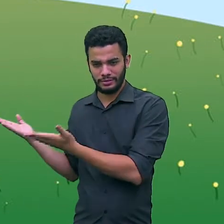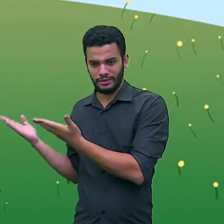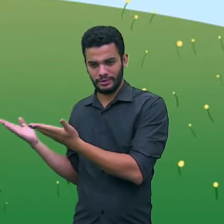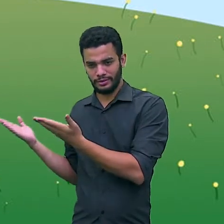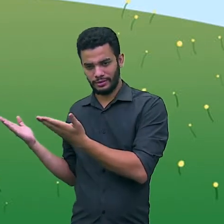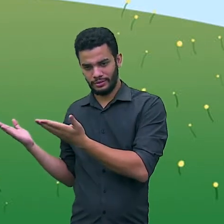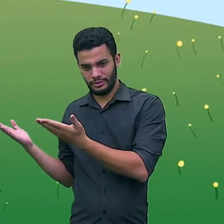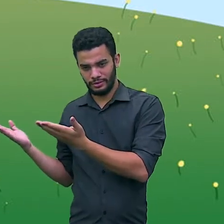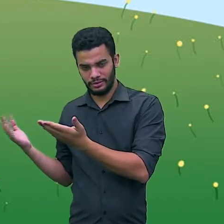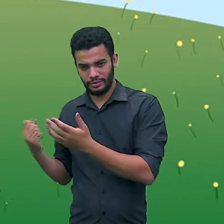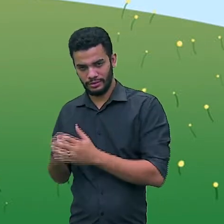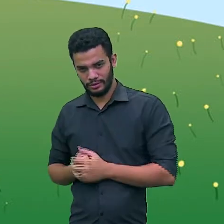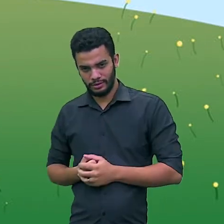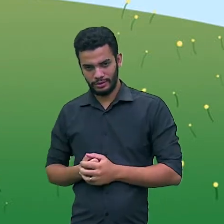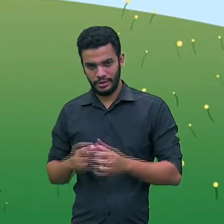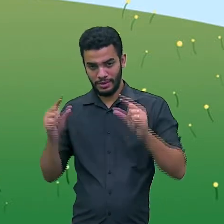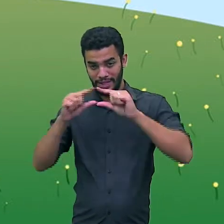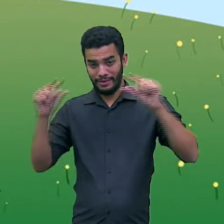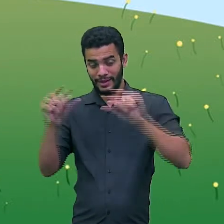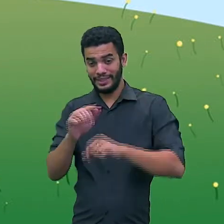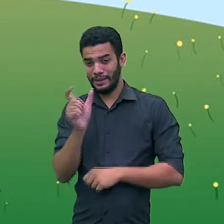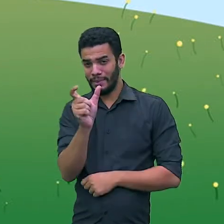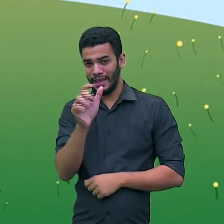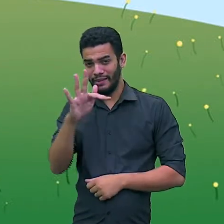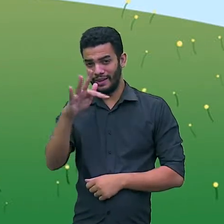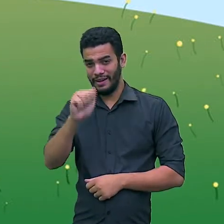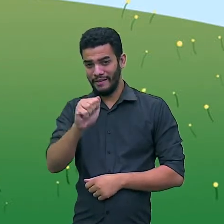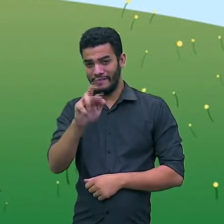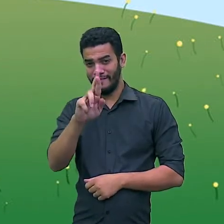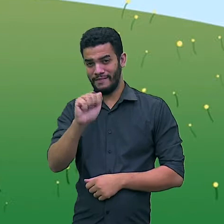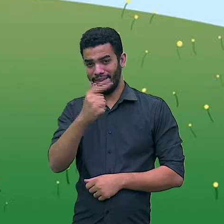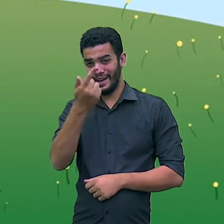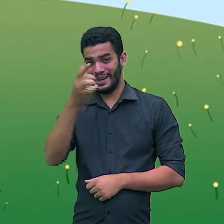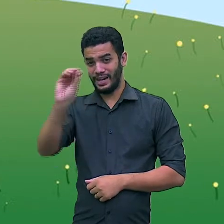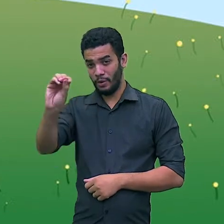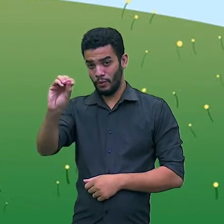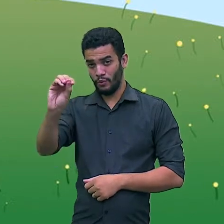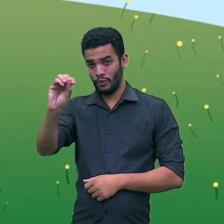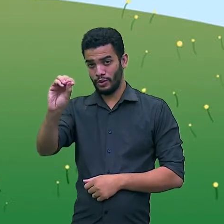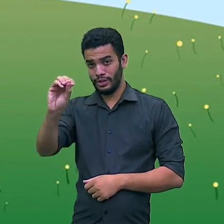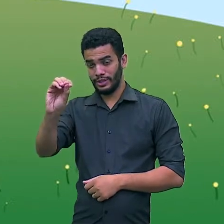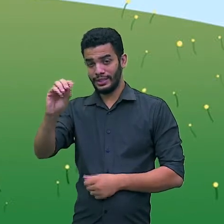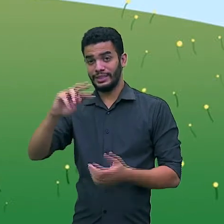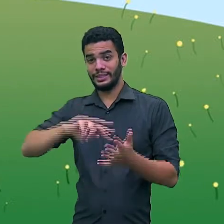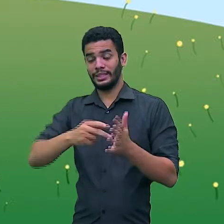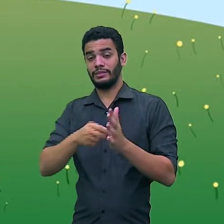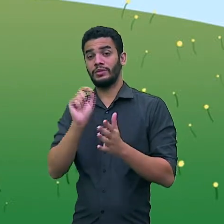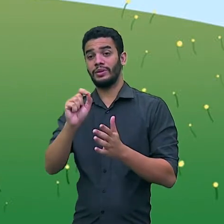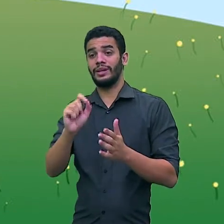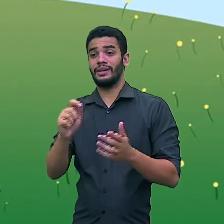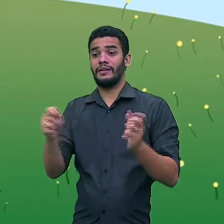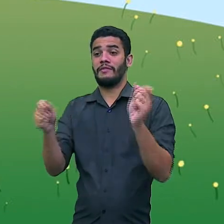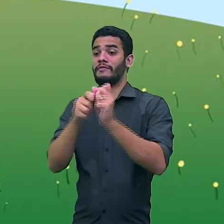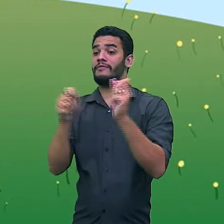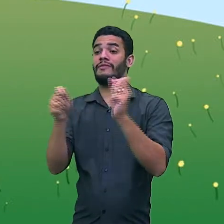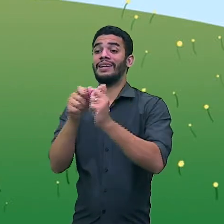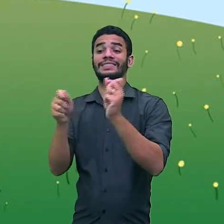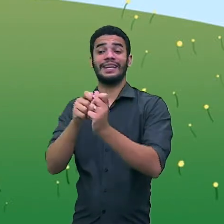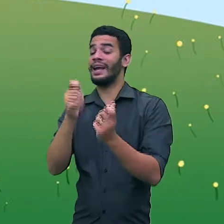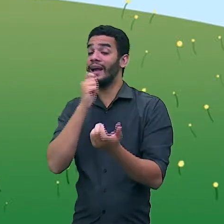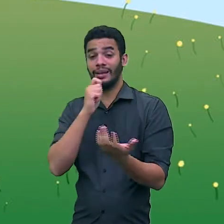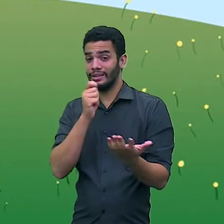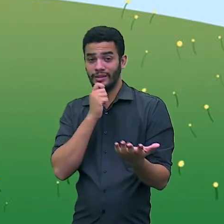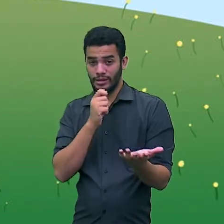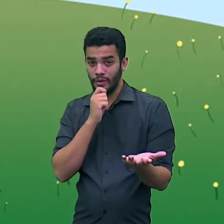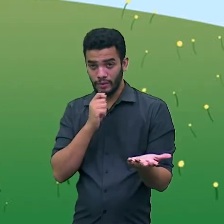mulheres farão um doce, só que elas não fizeram ainda. Nesse caso, farão, está no qual tempo mesmo? Futuro.